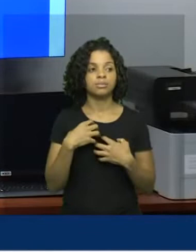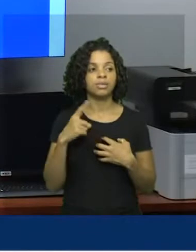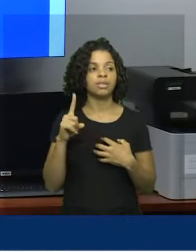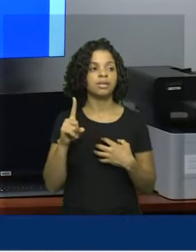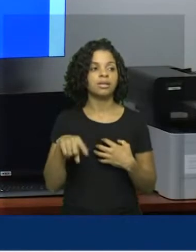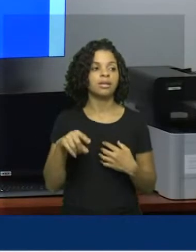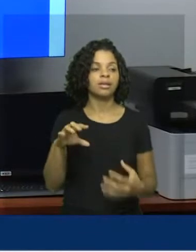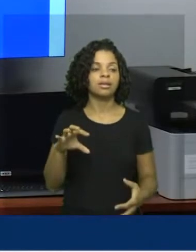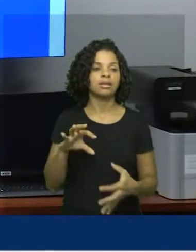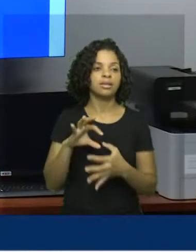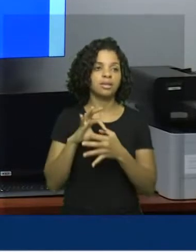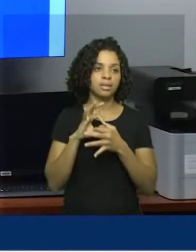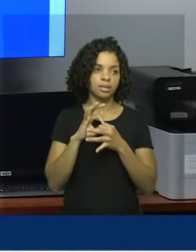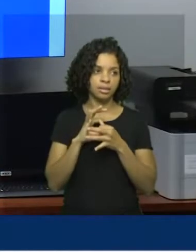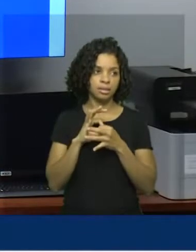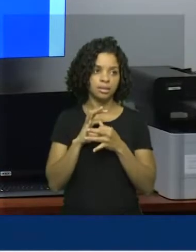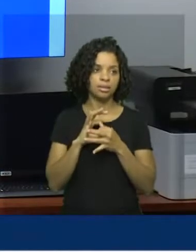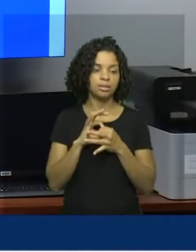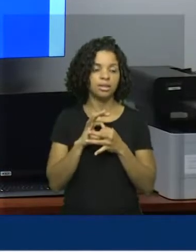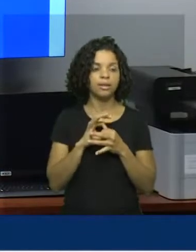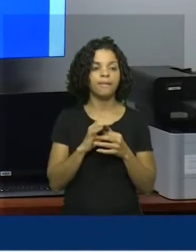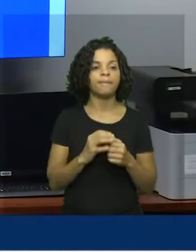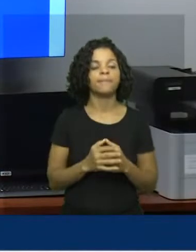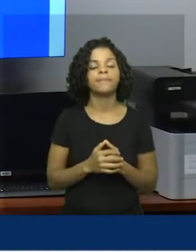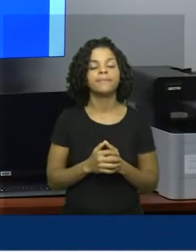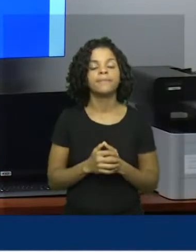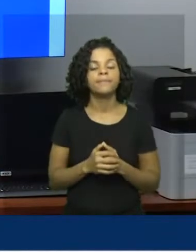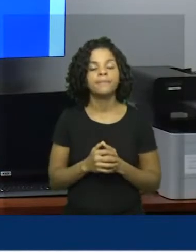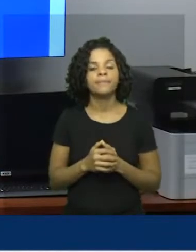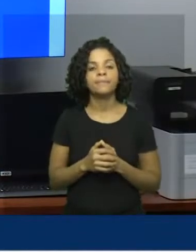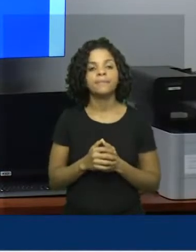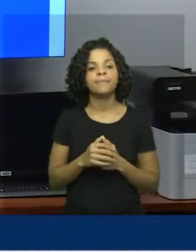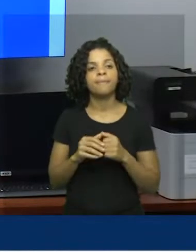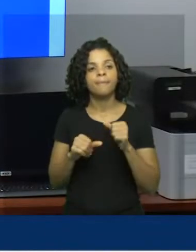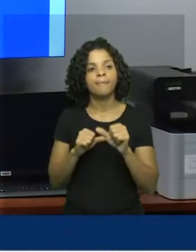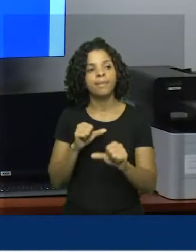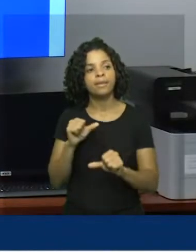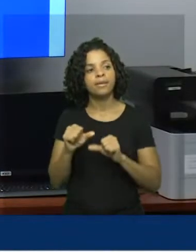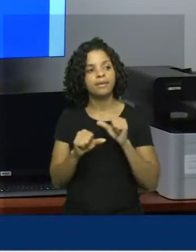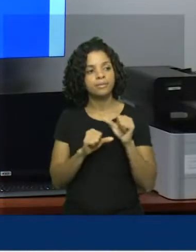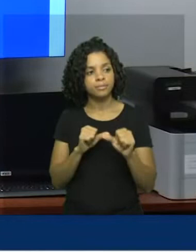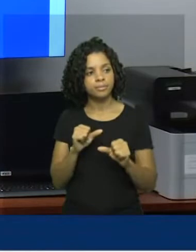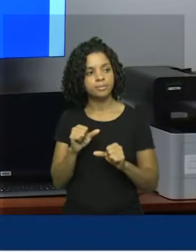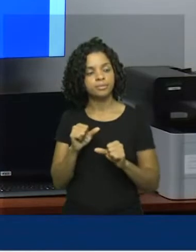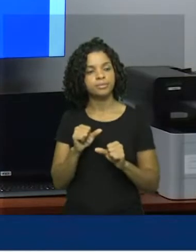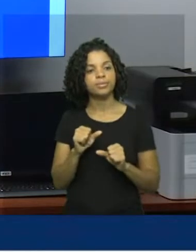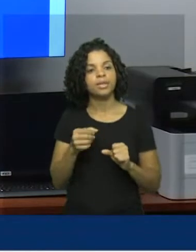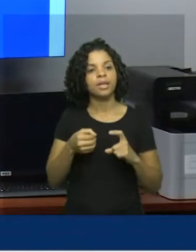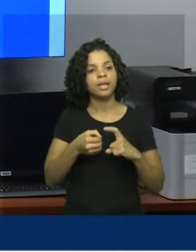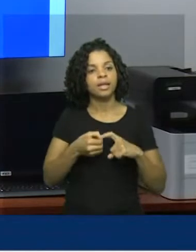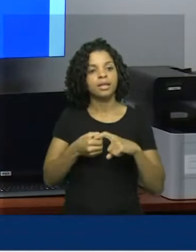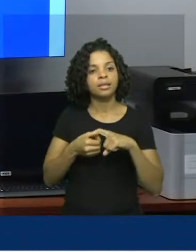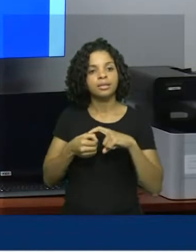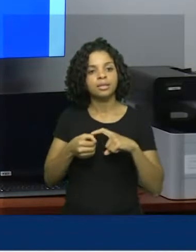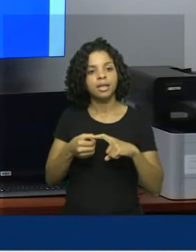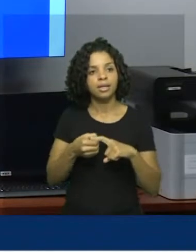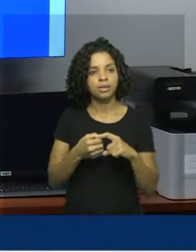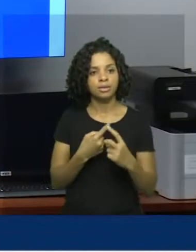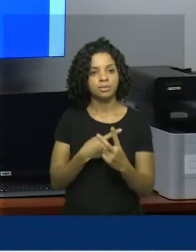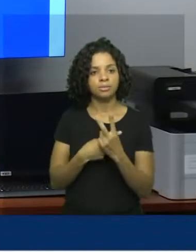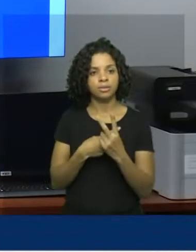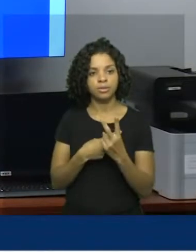chama de síndrome de ativação de mastócito, que é uma alteração na célula de defesa do organismo, de forma bem simplificada.